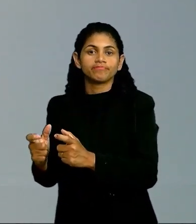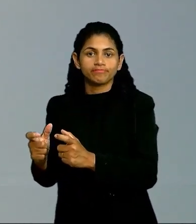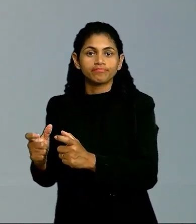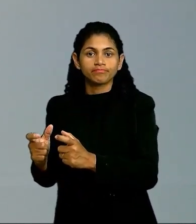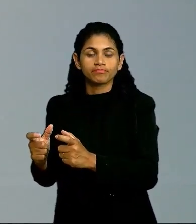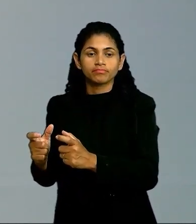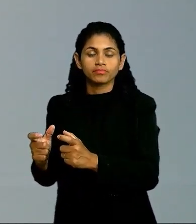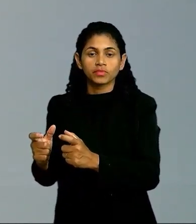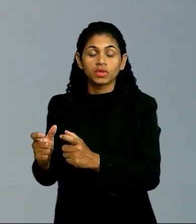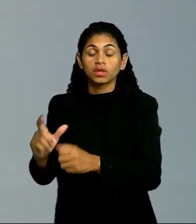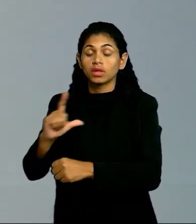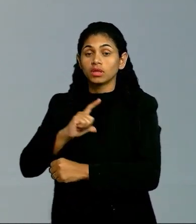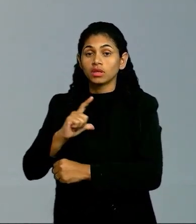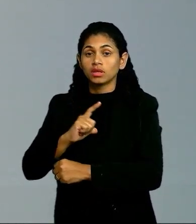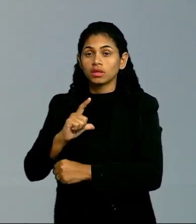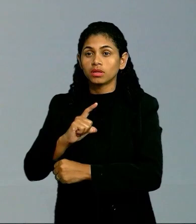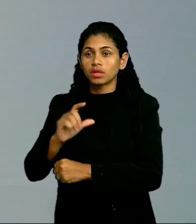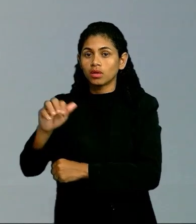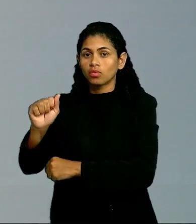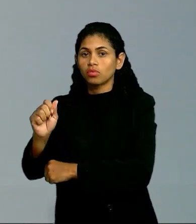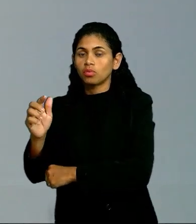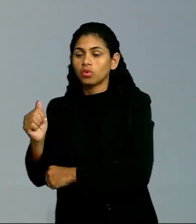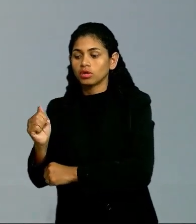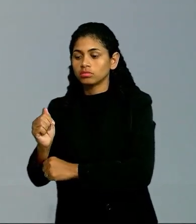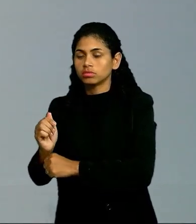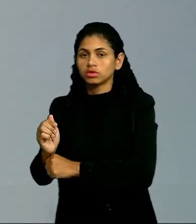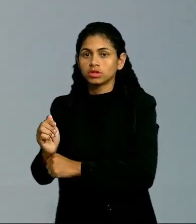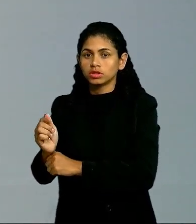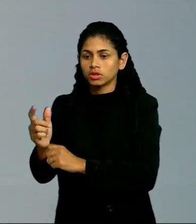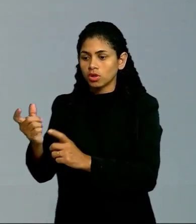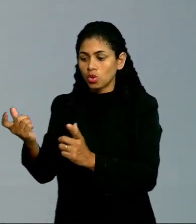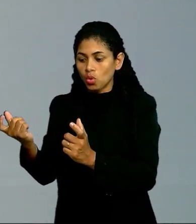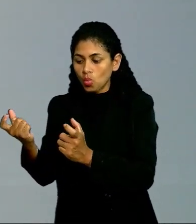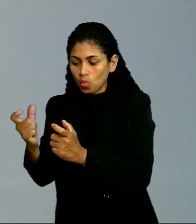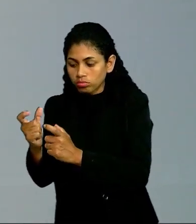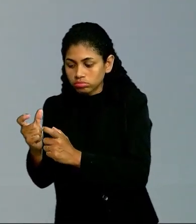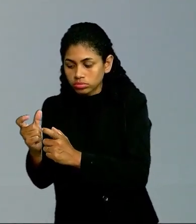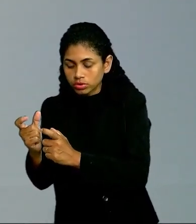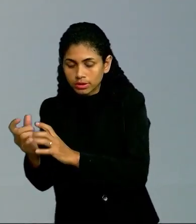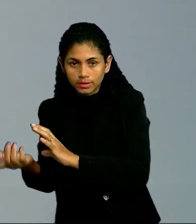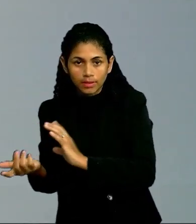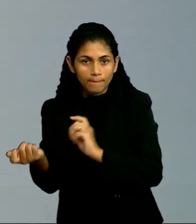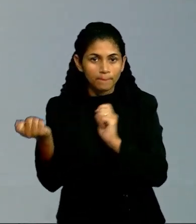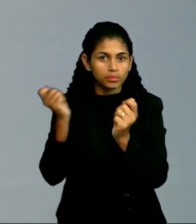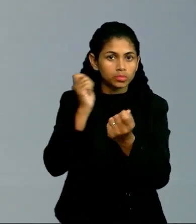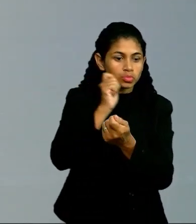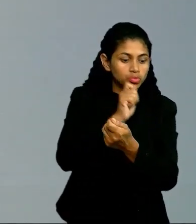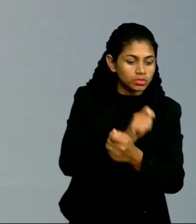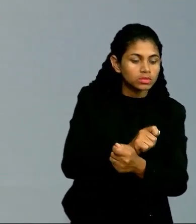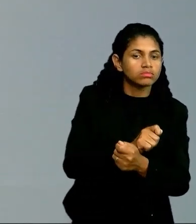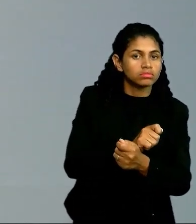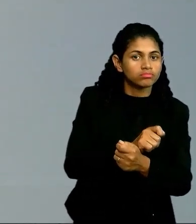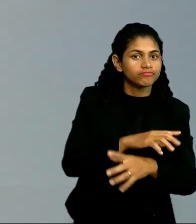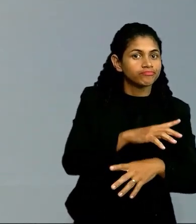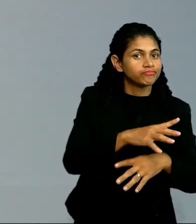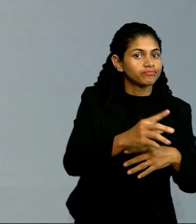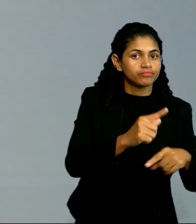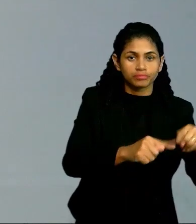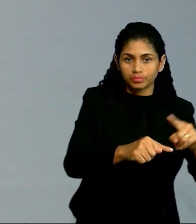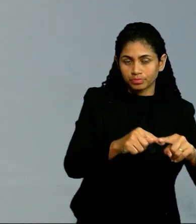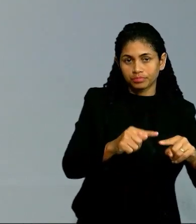o agente redutor, que está provocando a redução de alguém. Logo, esse agente redutor é alguém